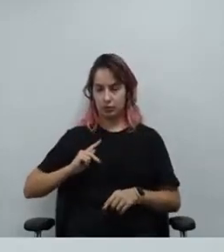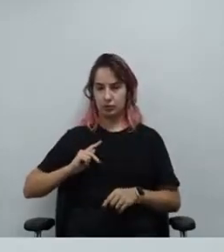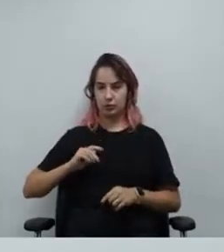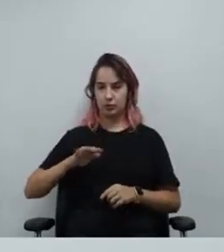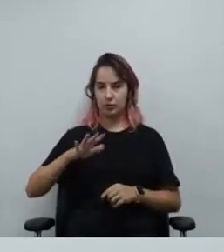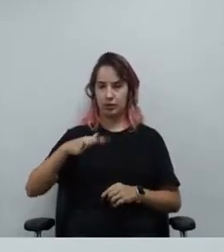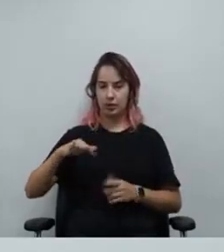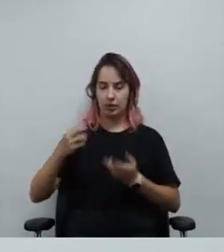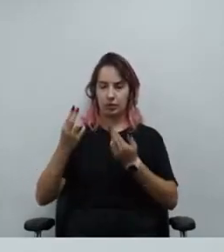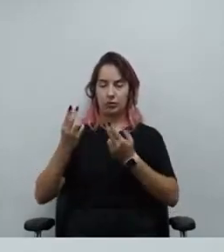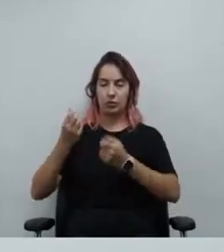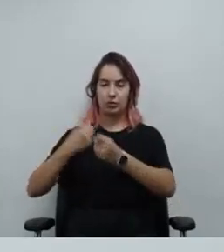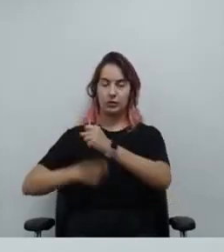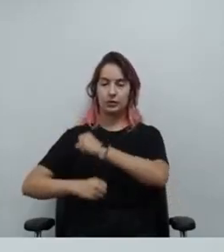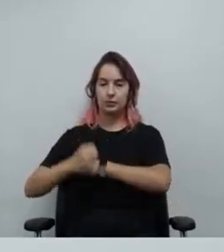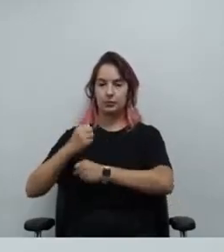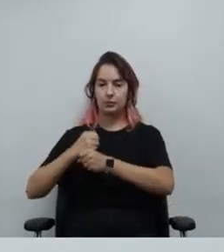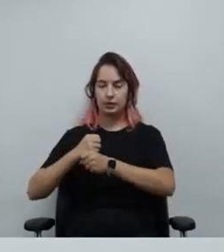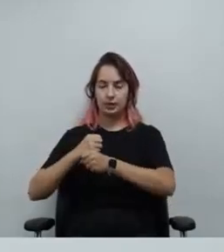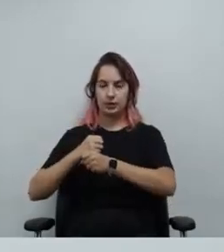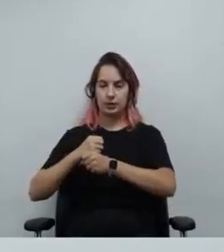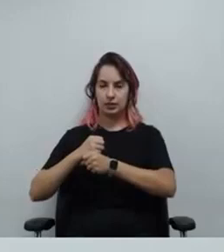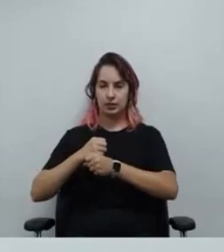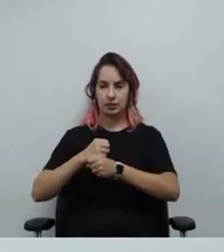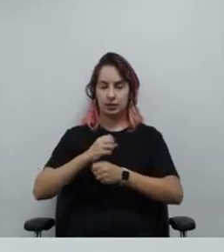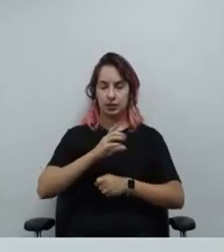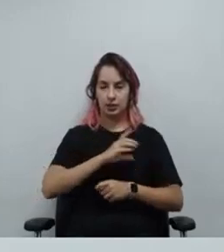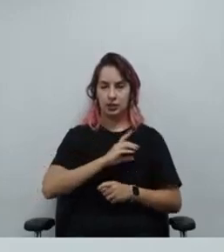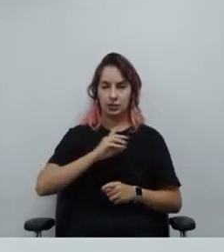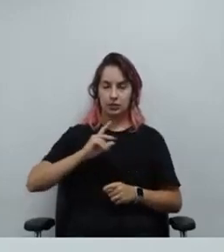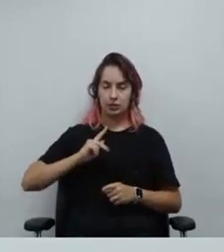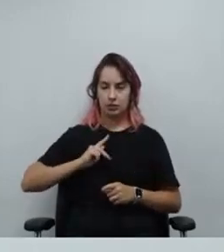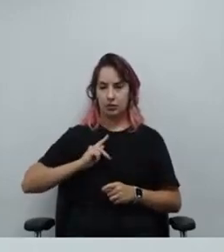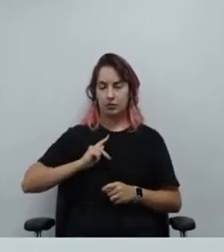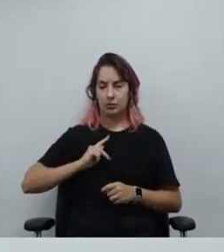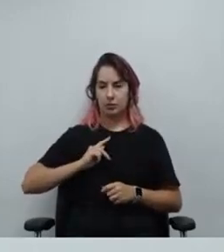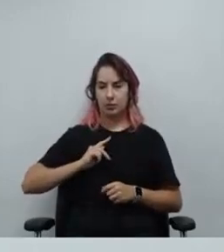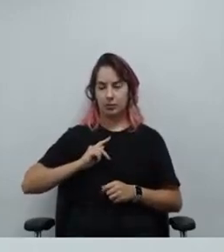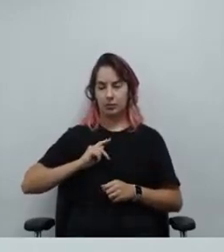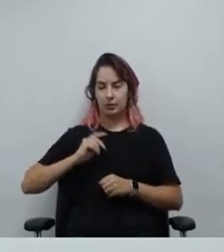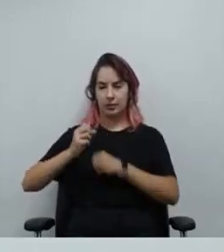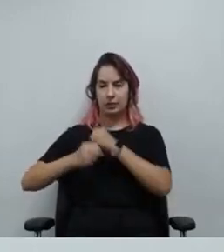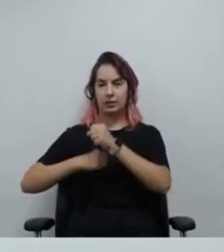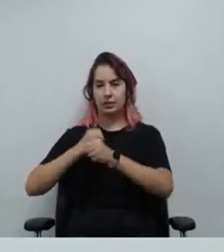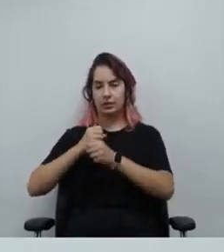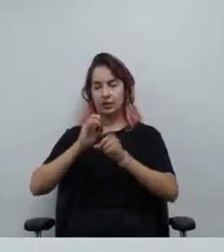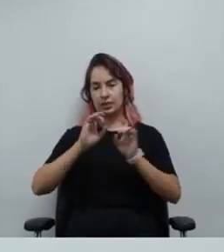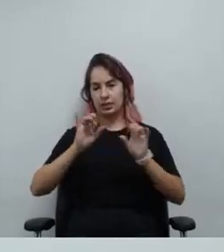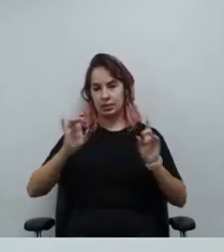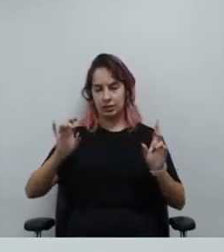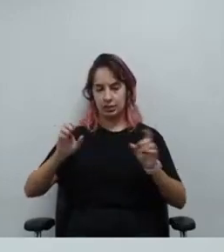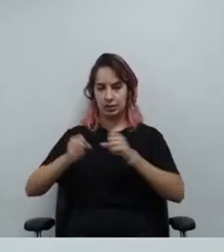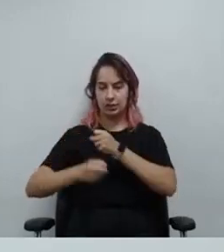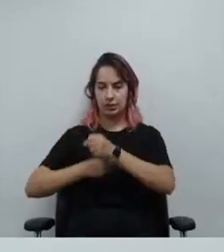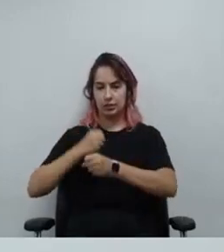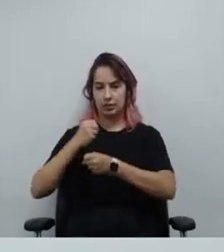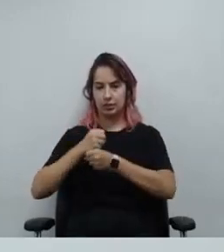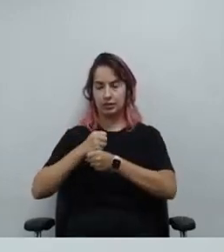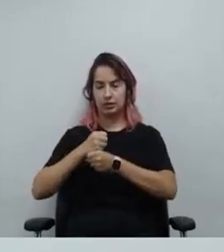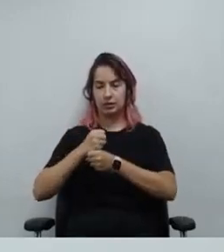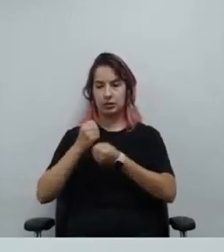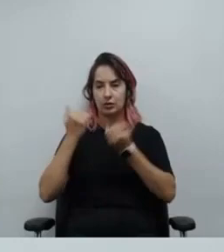fez ano passado. Isso é uma obrigação legal que a Corregedoria cumpre anualmente, e a cada ano esses dados estão